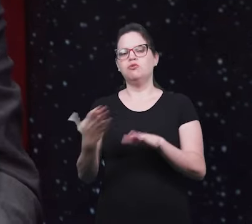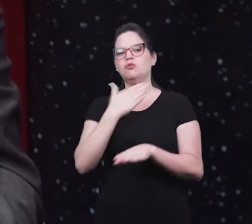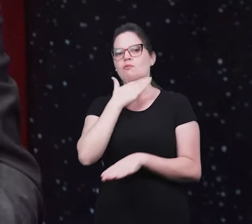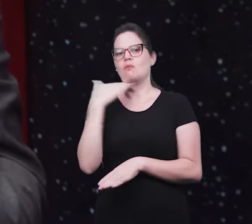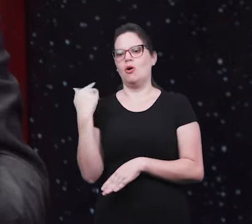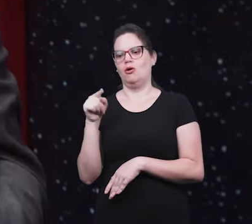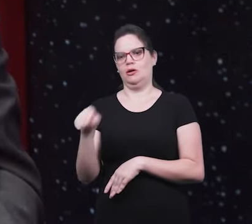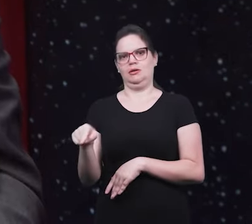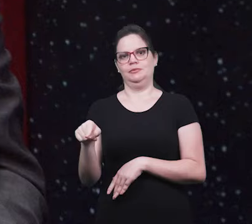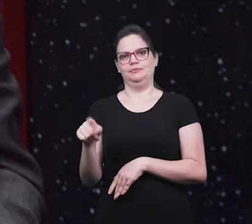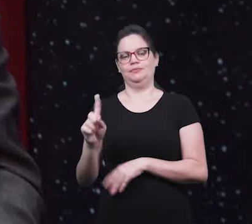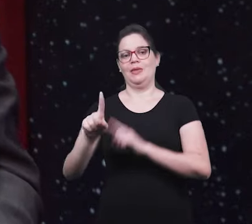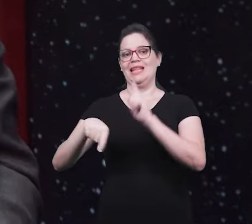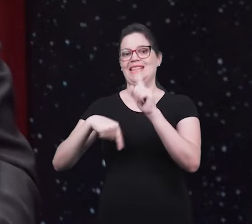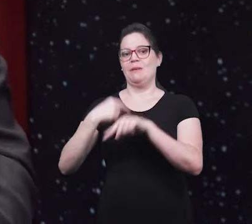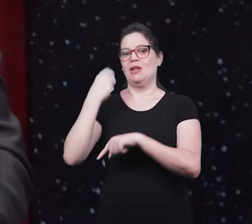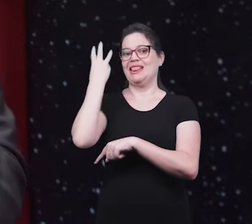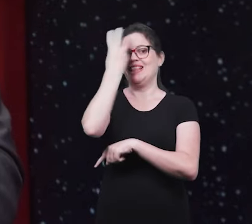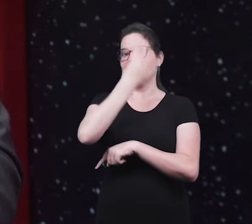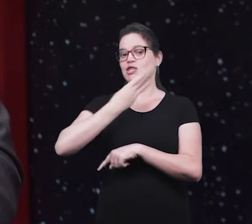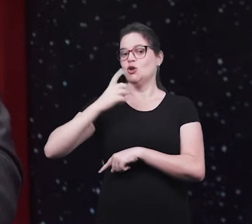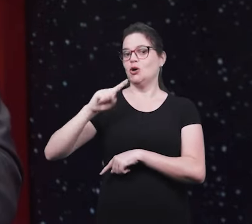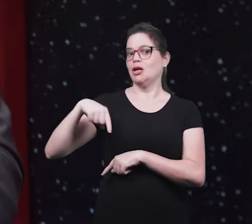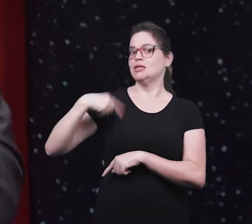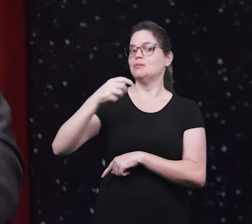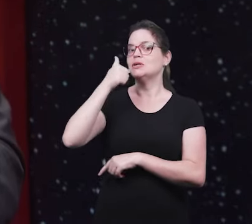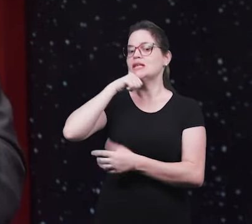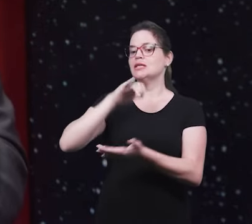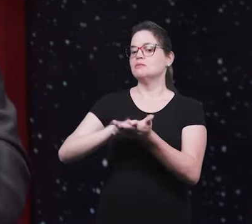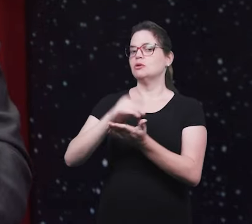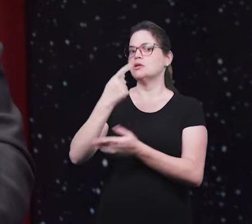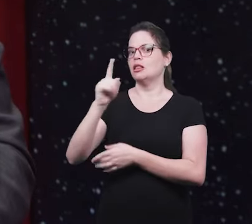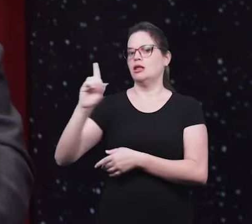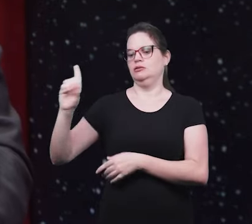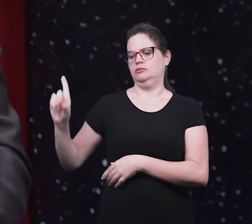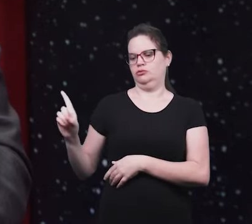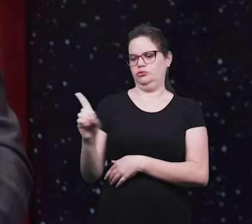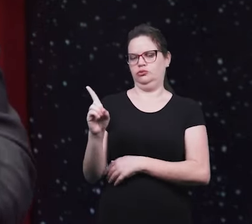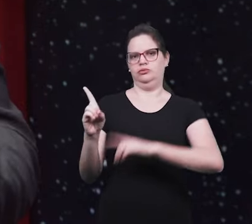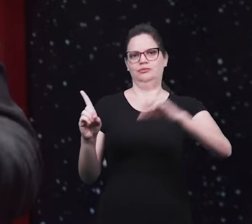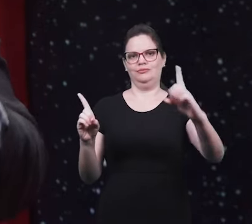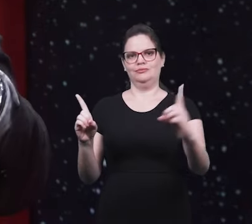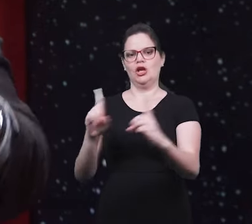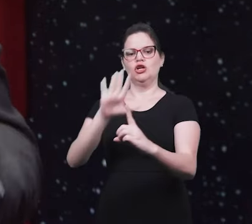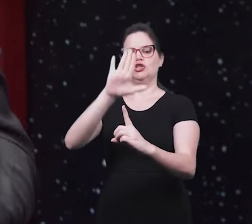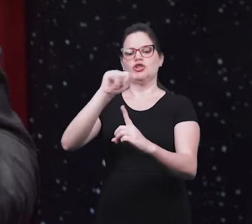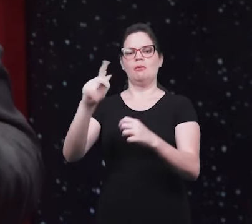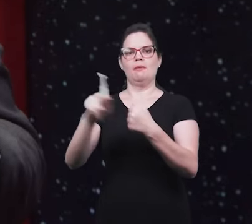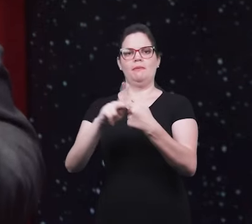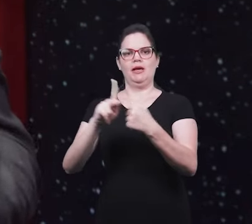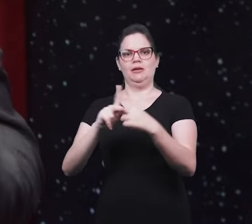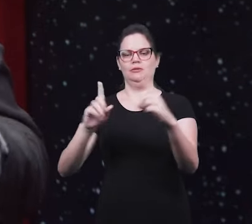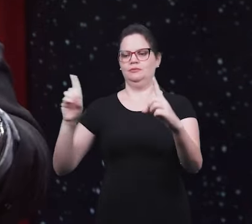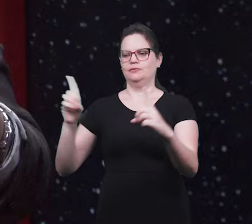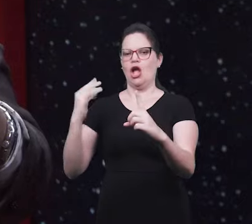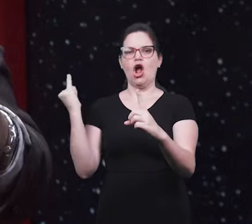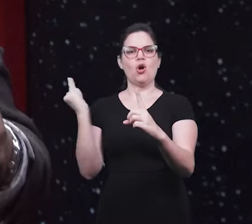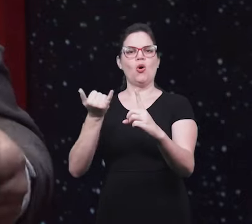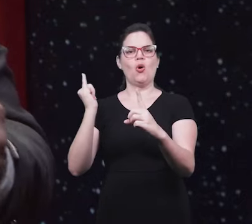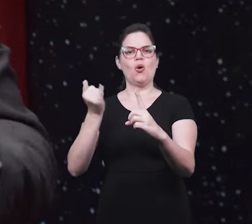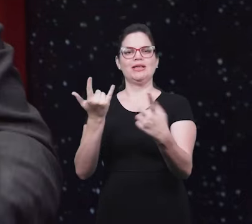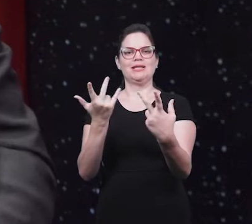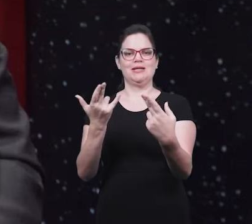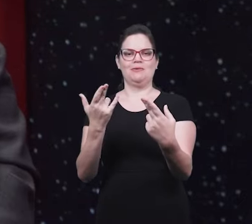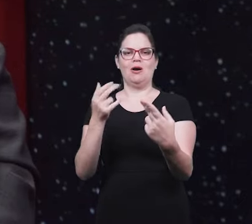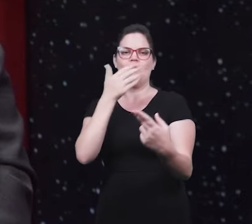sua esposa Safira vem aonde estavam os apóstolos e relata a mesma história